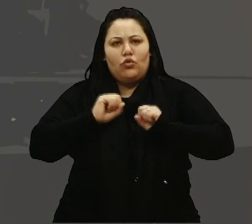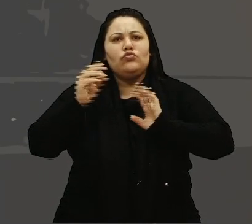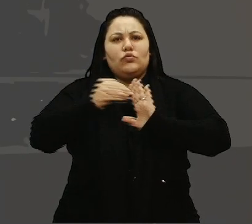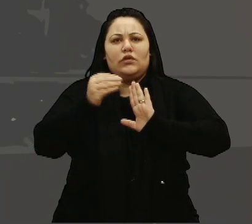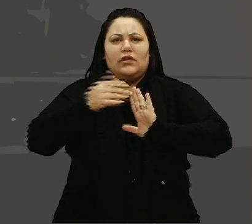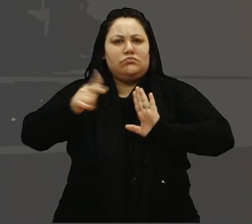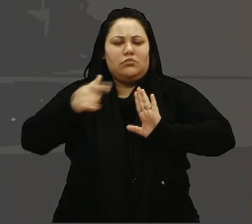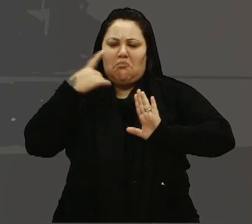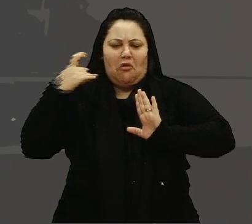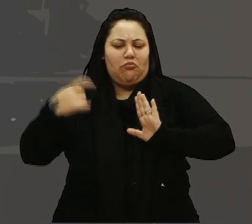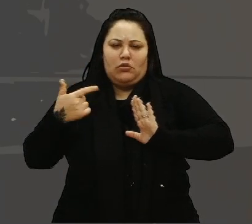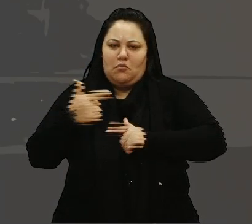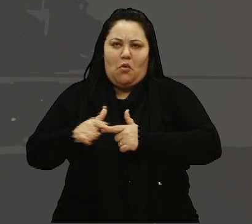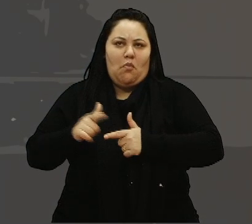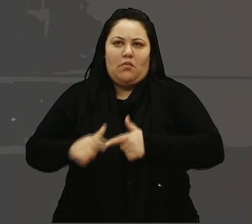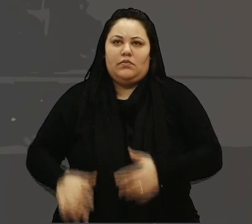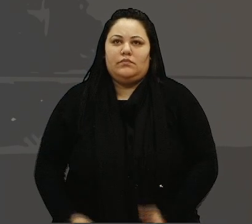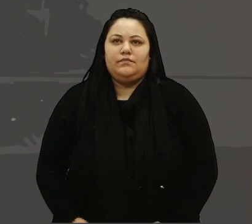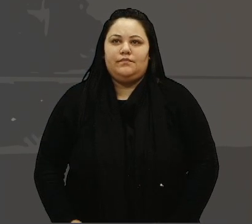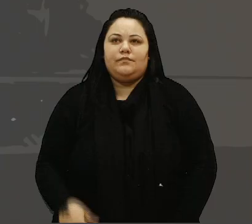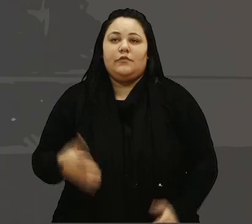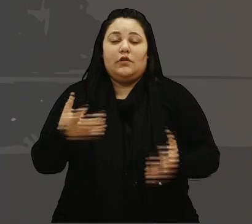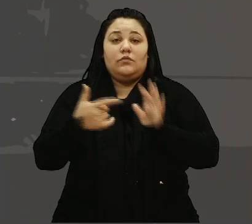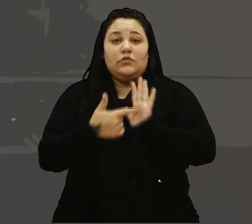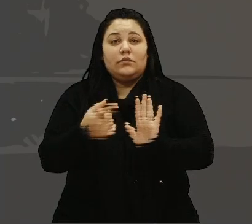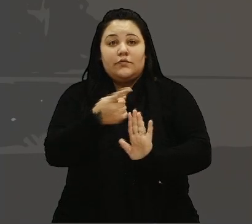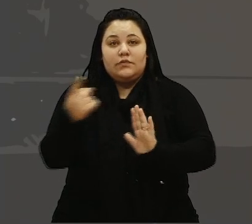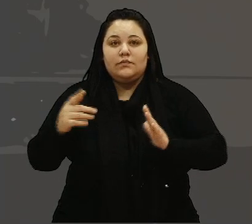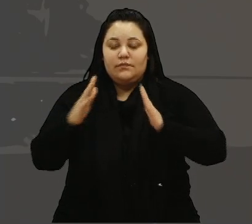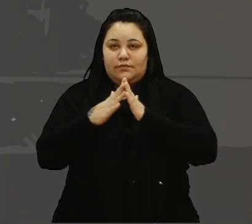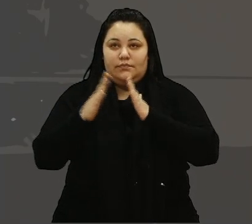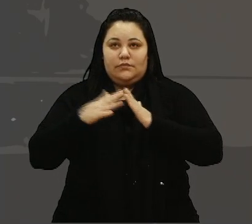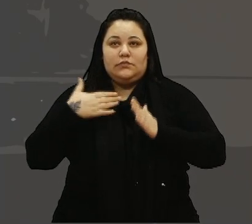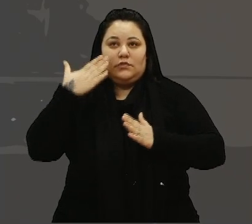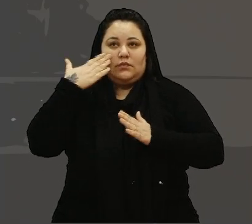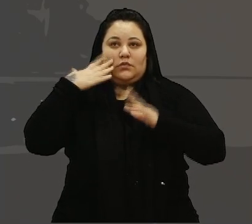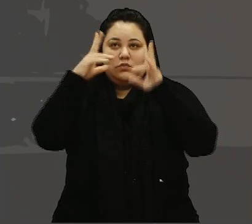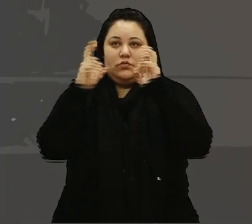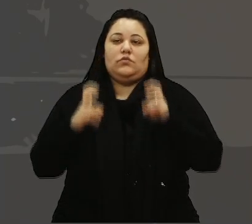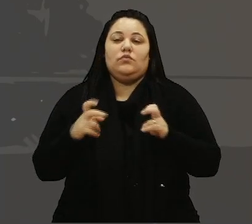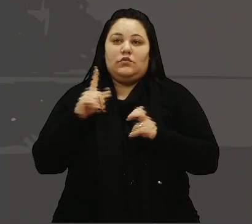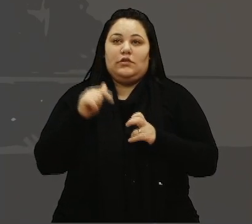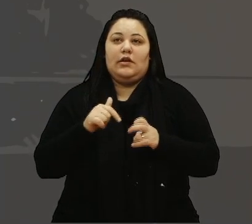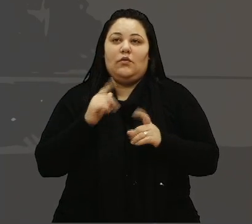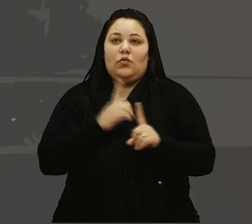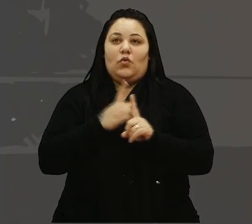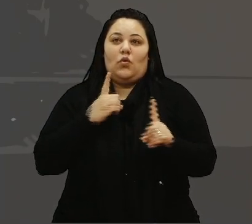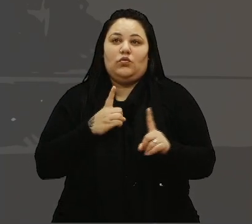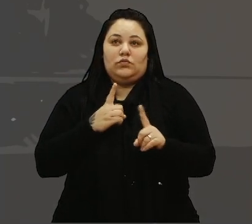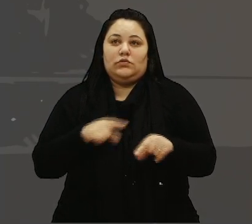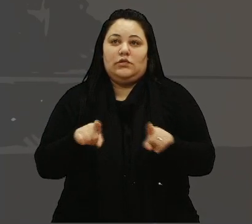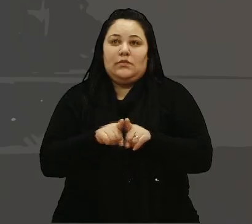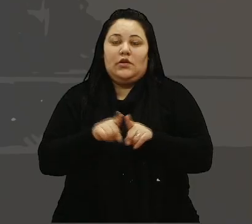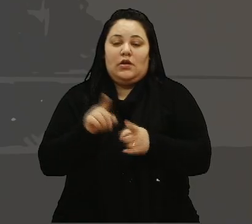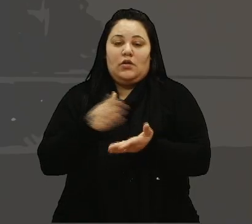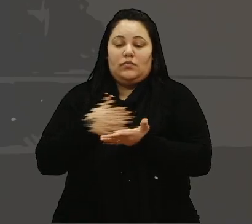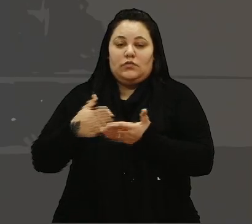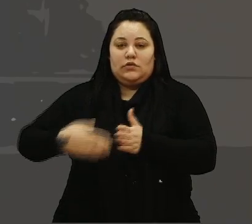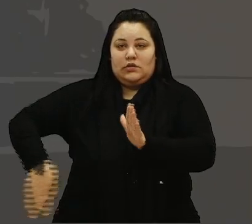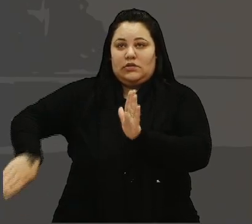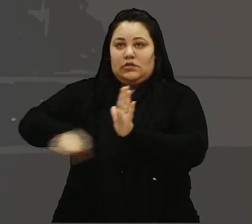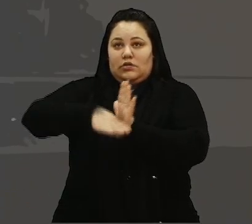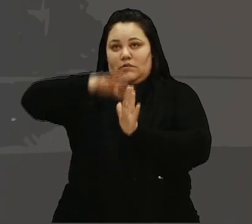pessoal de casa se inteirar do assunto. Segunda classe, que é um encontro, começou aqui no estacionamento da